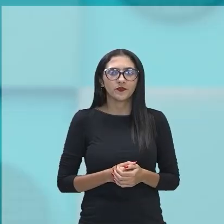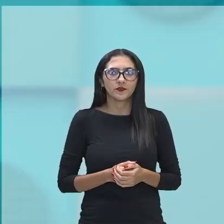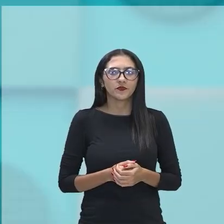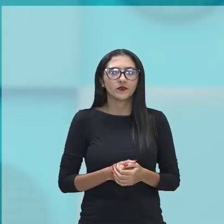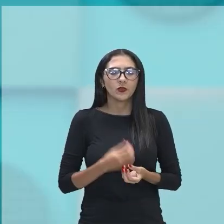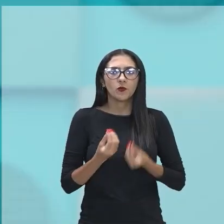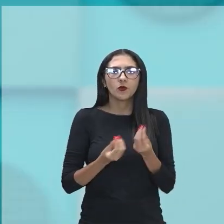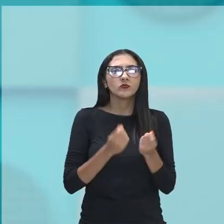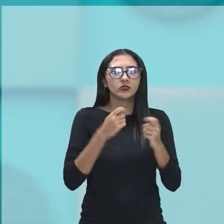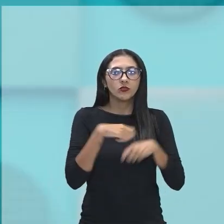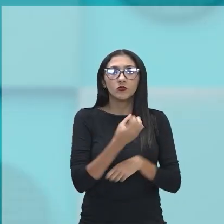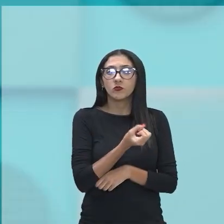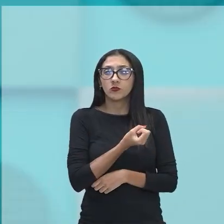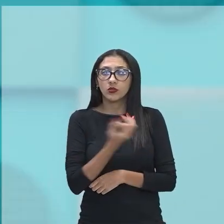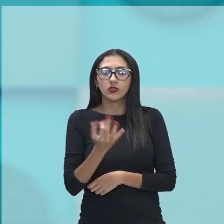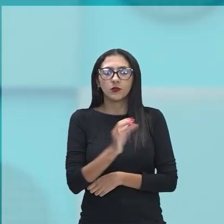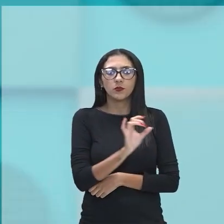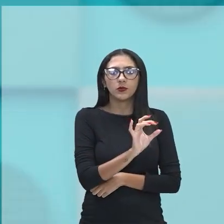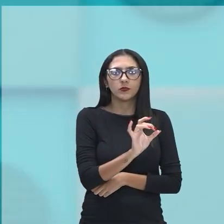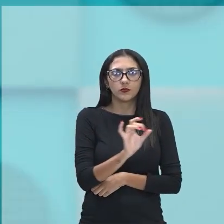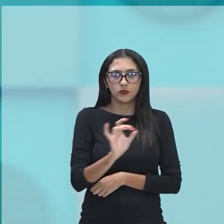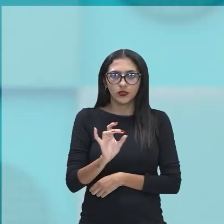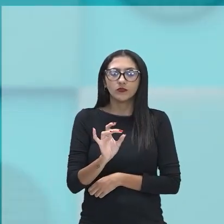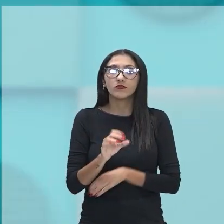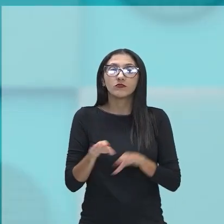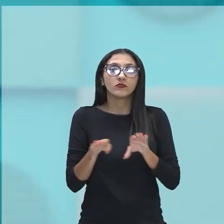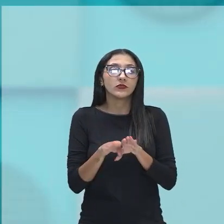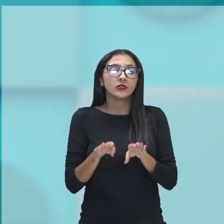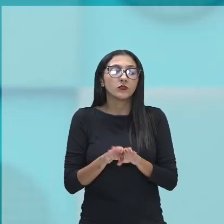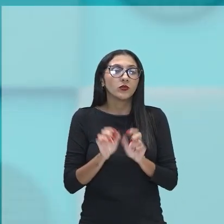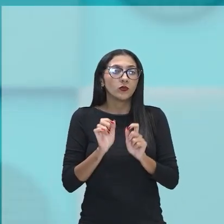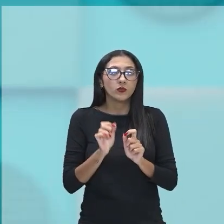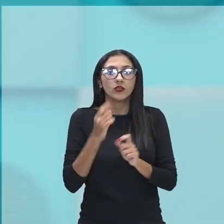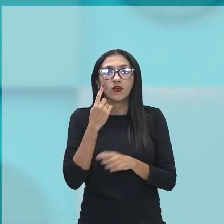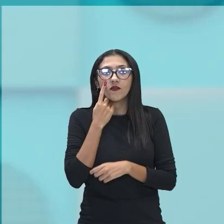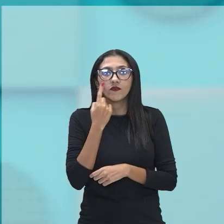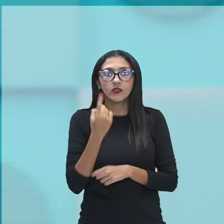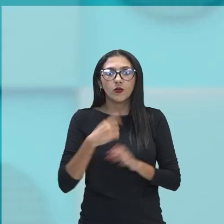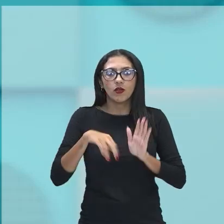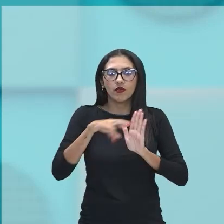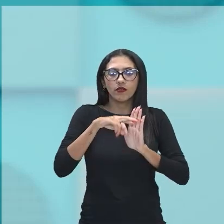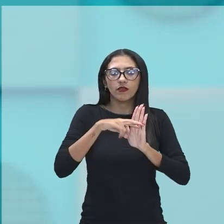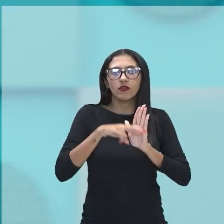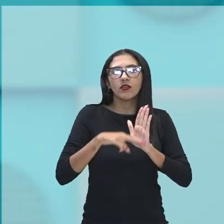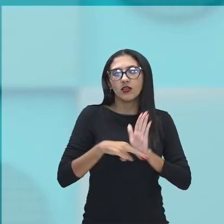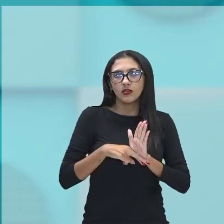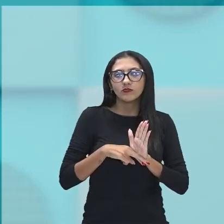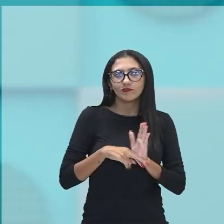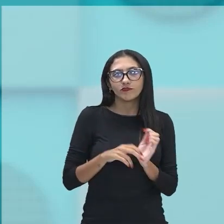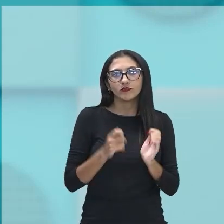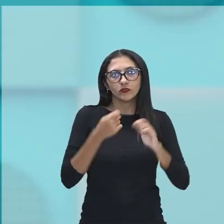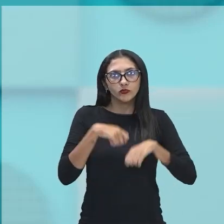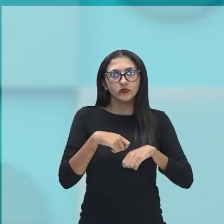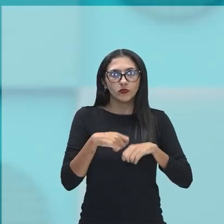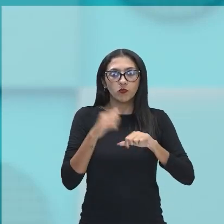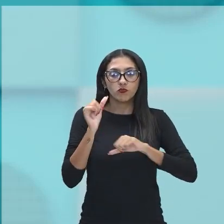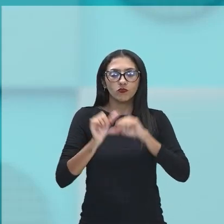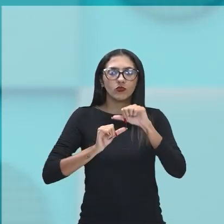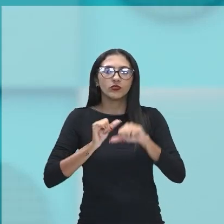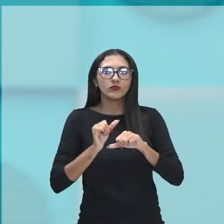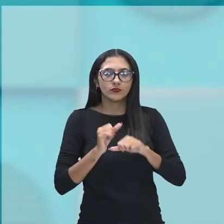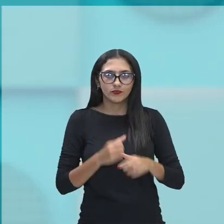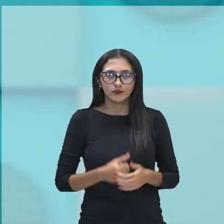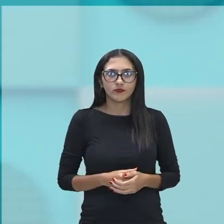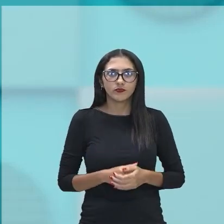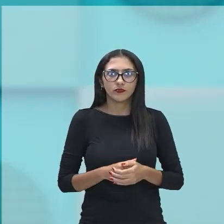quantificados individualmente, e existem regras para que eles possam ser mudados para o plural. Primeira